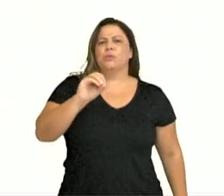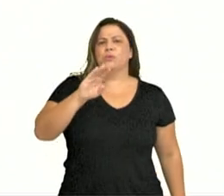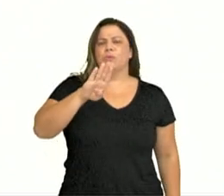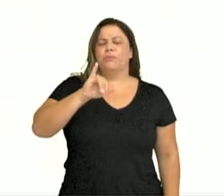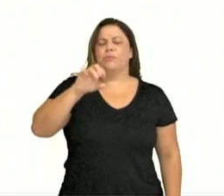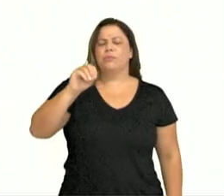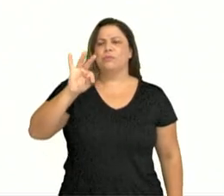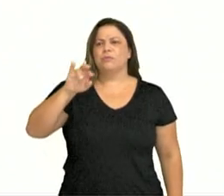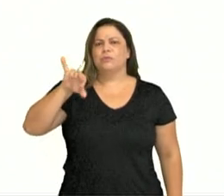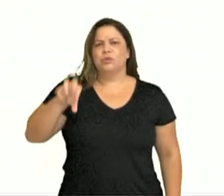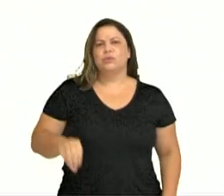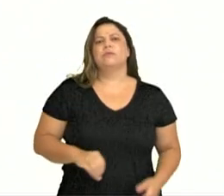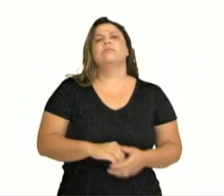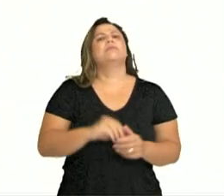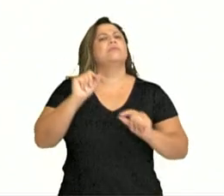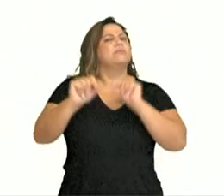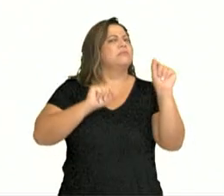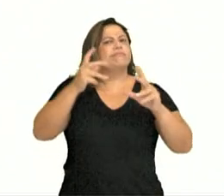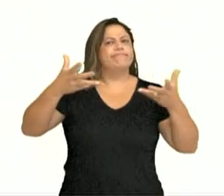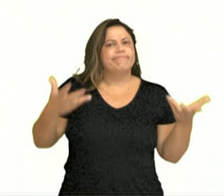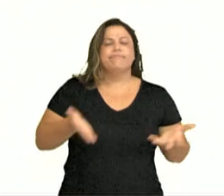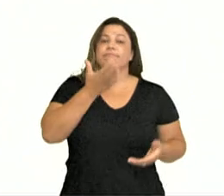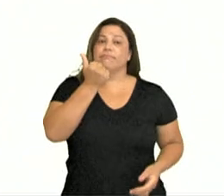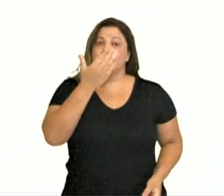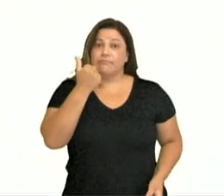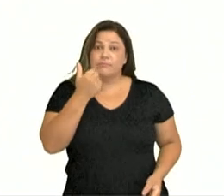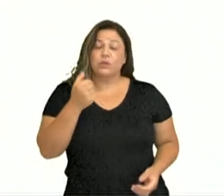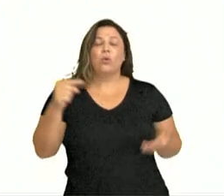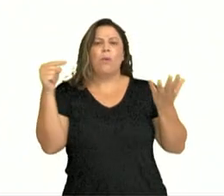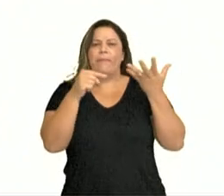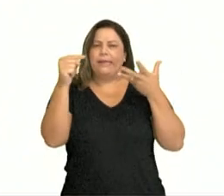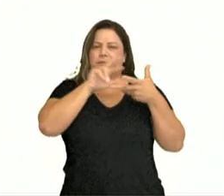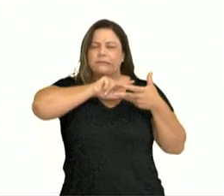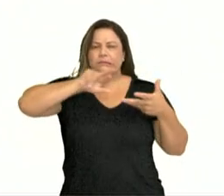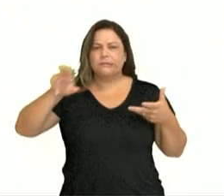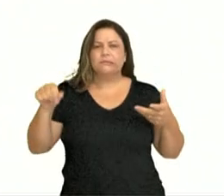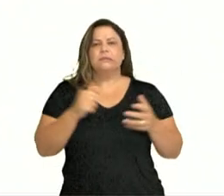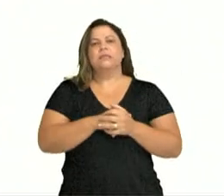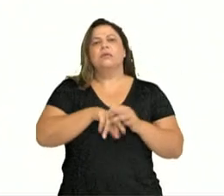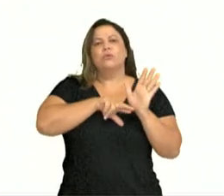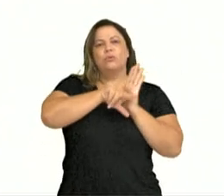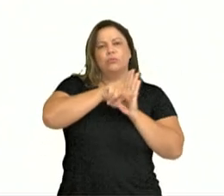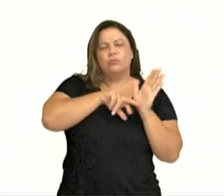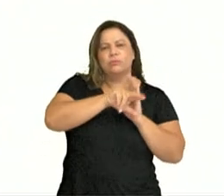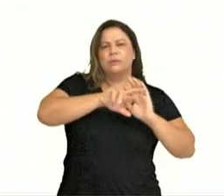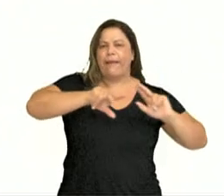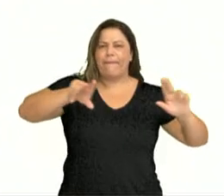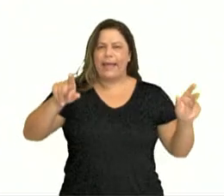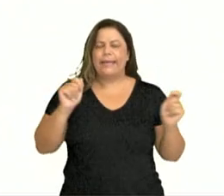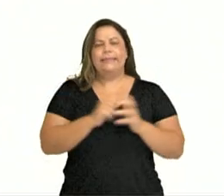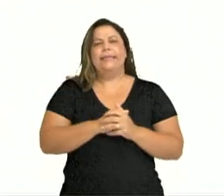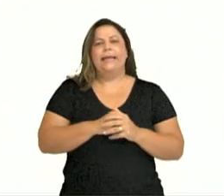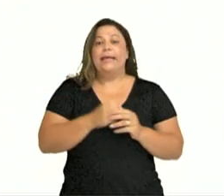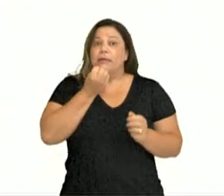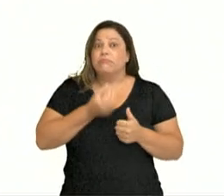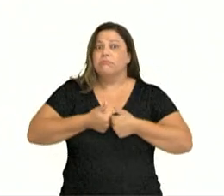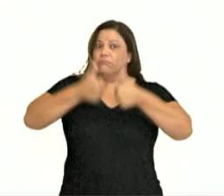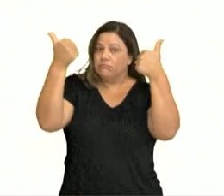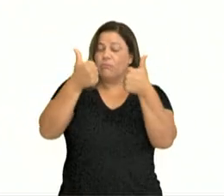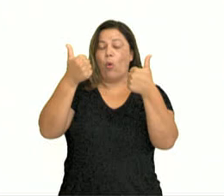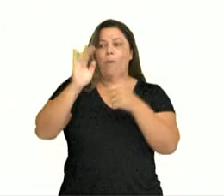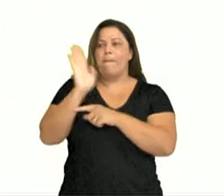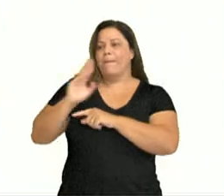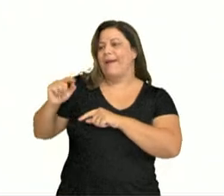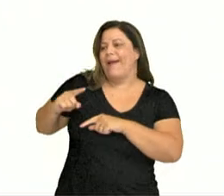probióticos. Os probióticos são alimentos ricos, né, em bactérias. São bactérias benéficas,